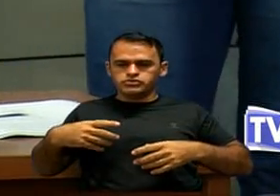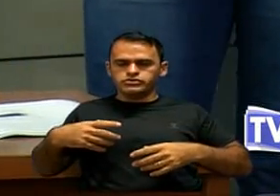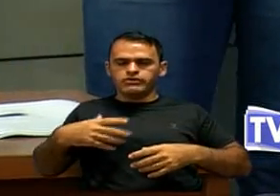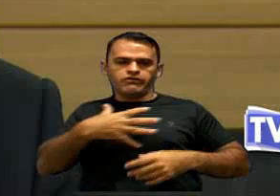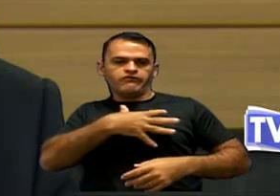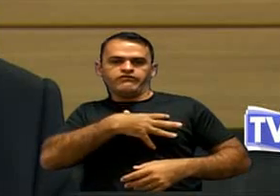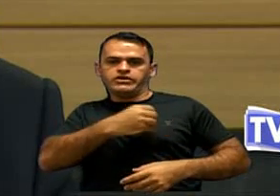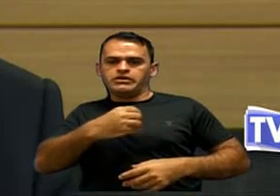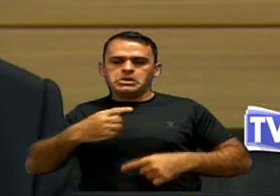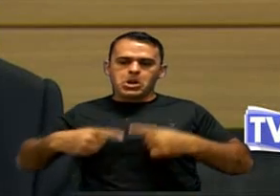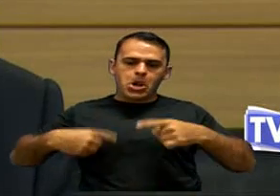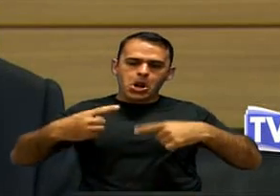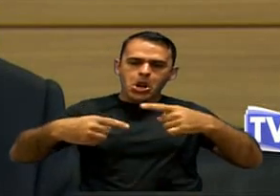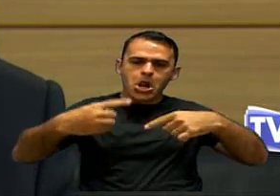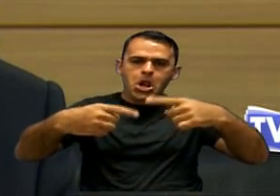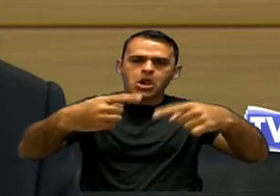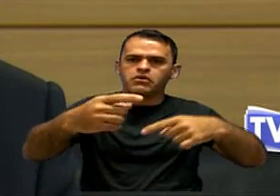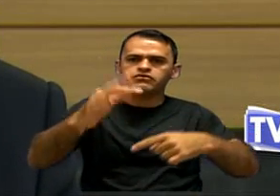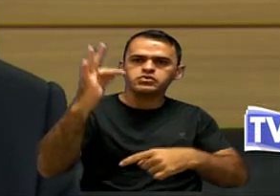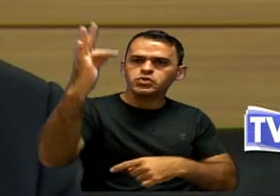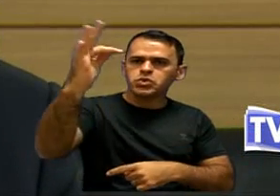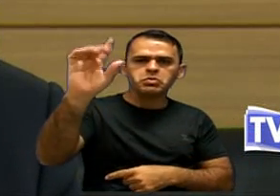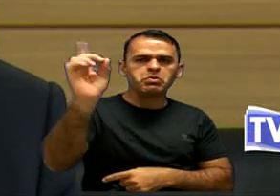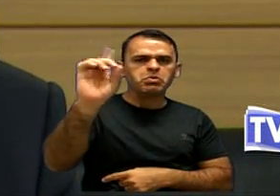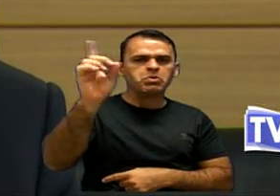eleições. O que que acontece?